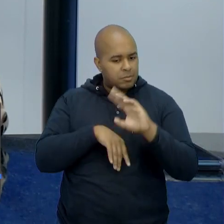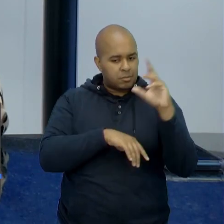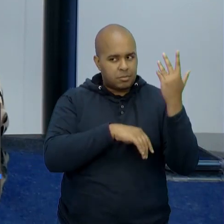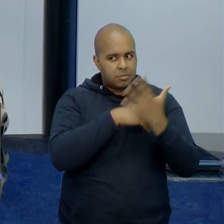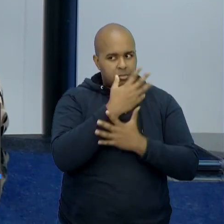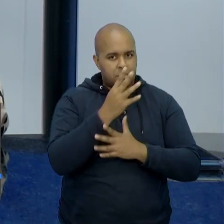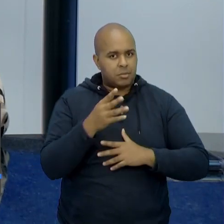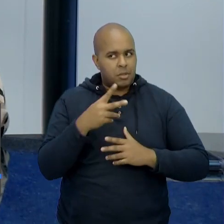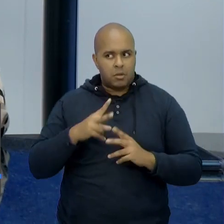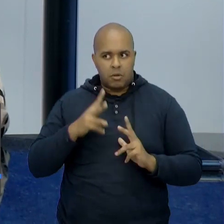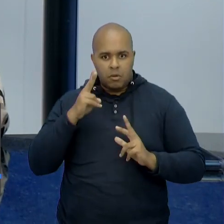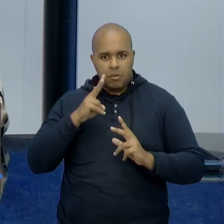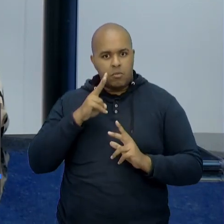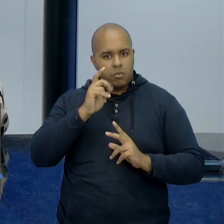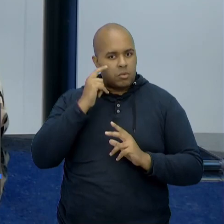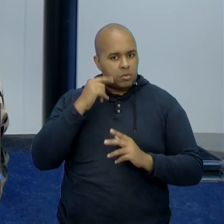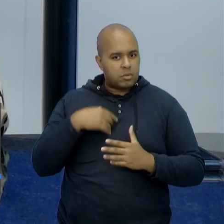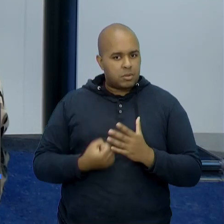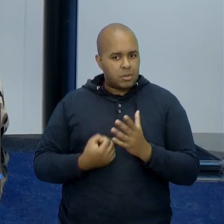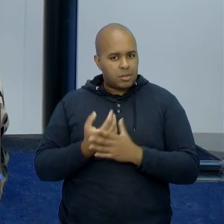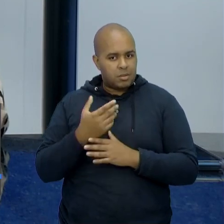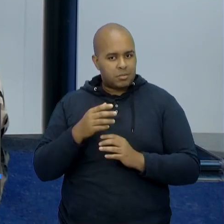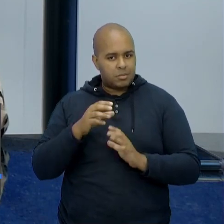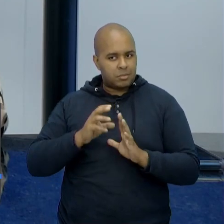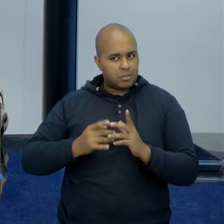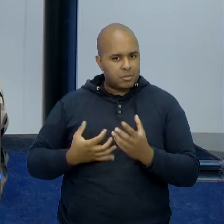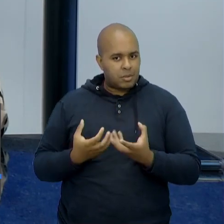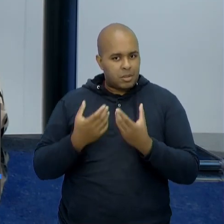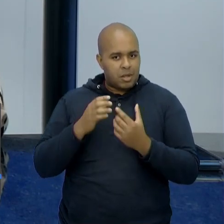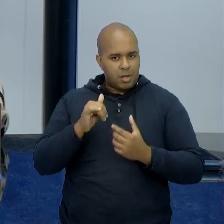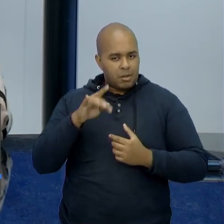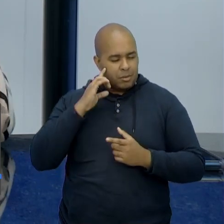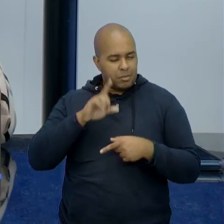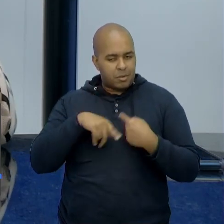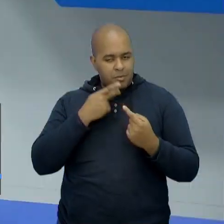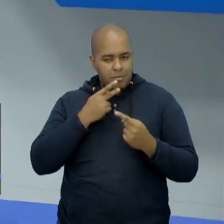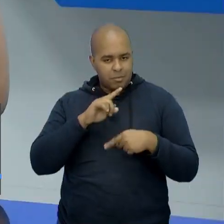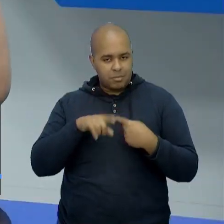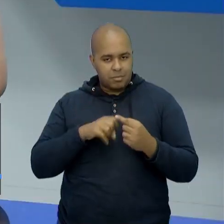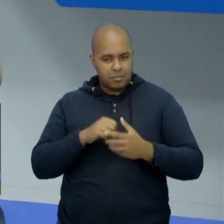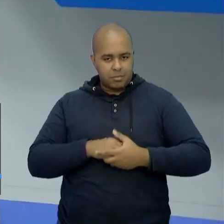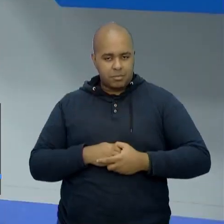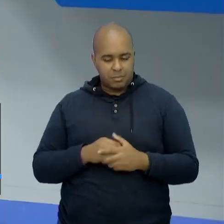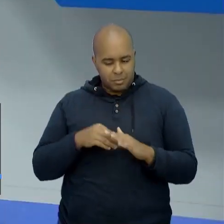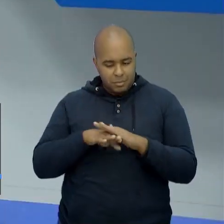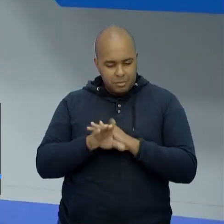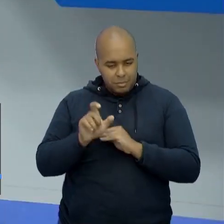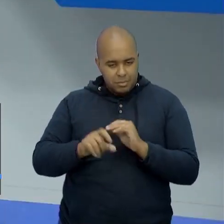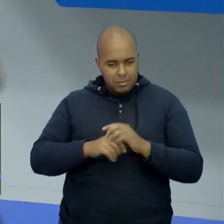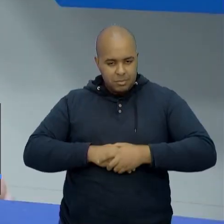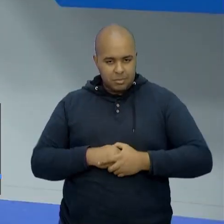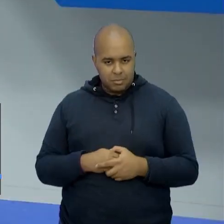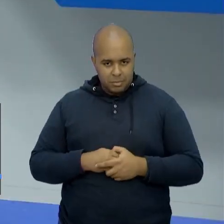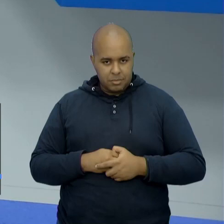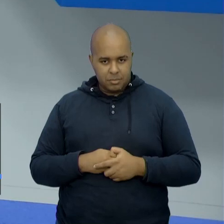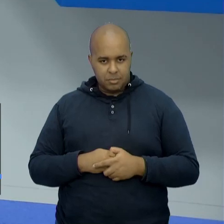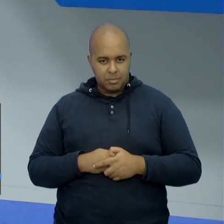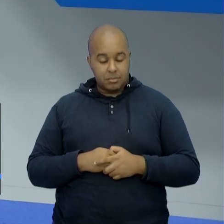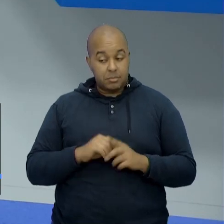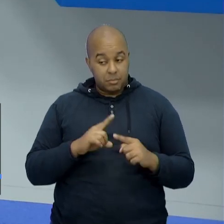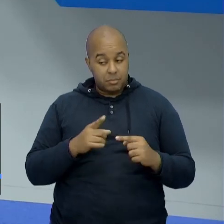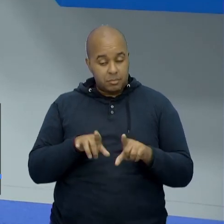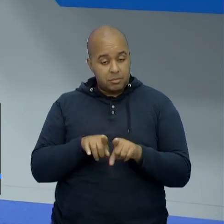e o potencial de geração de créditos de carbono, que a gente vai falar mais tarde. Guarda isso aqui, chique. guarda essa caixinha.